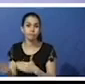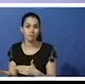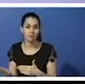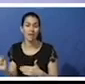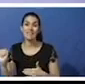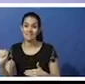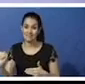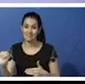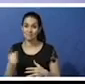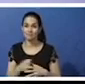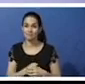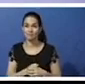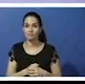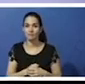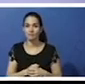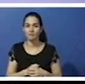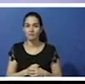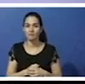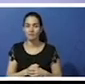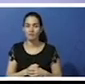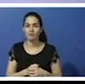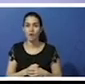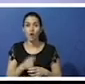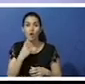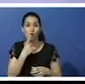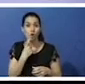falando com I. Igual a palavra